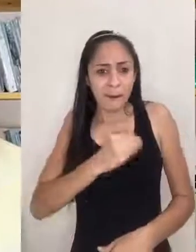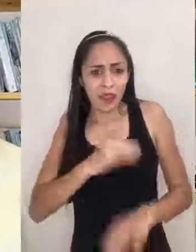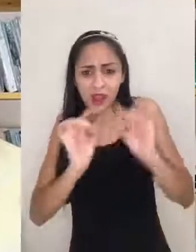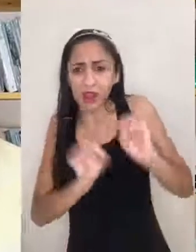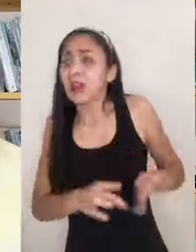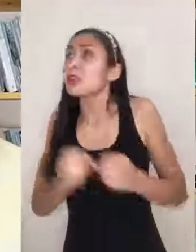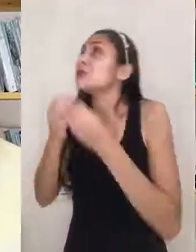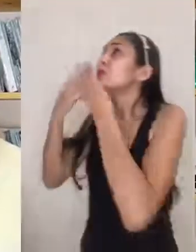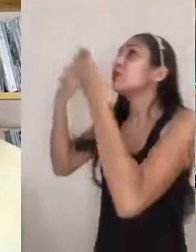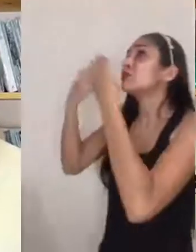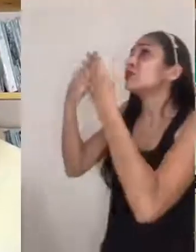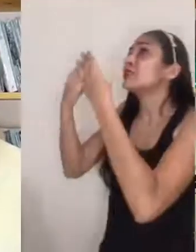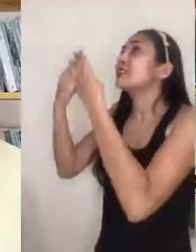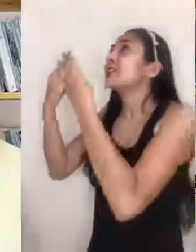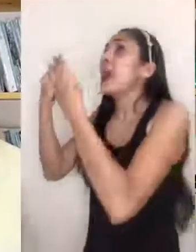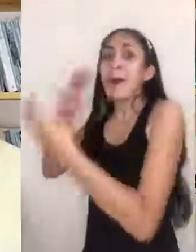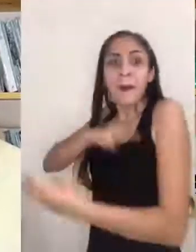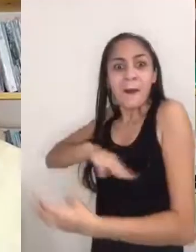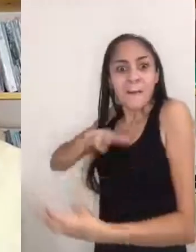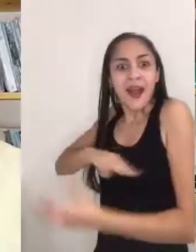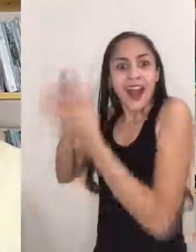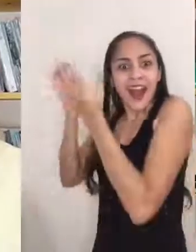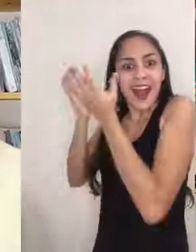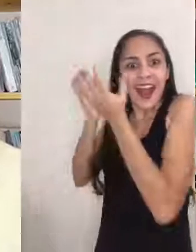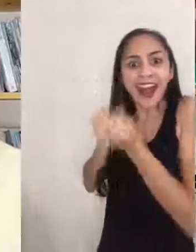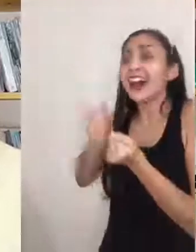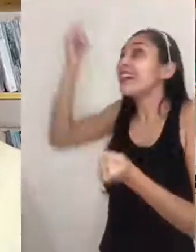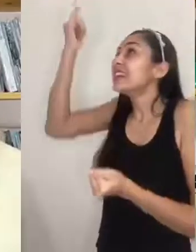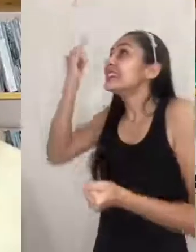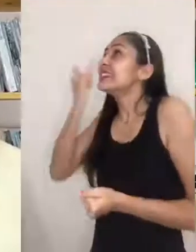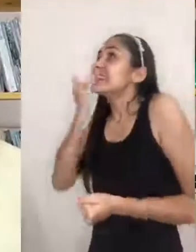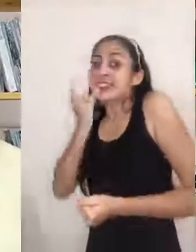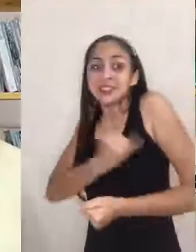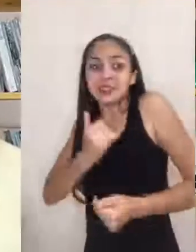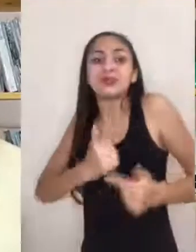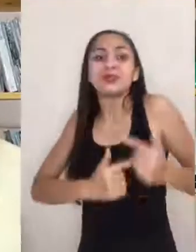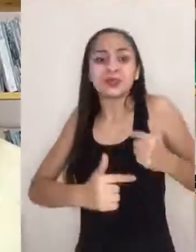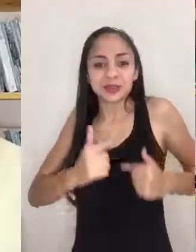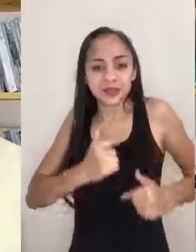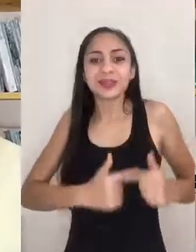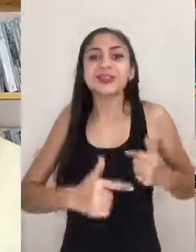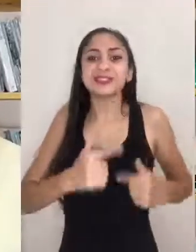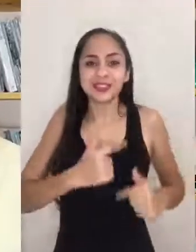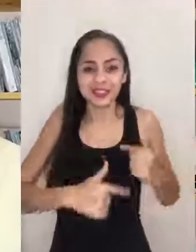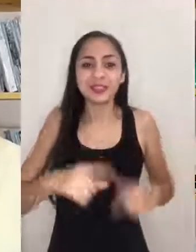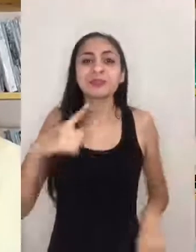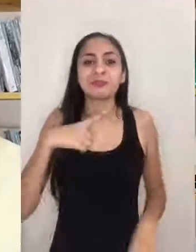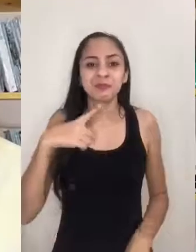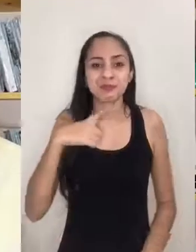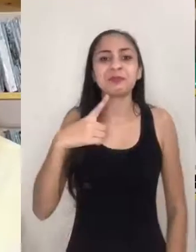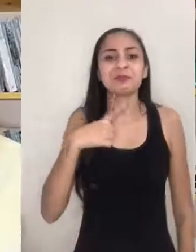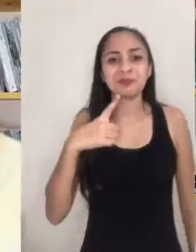o pecado alcança misericórdia, alcança perdão da parte de Deus.